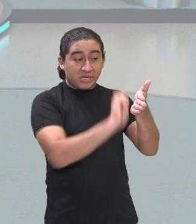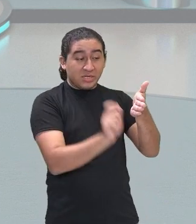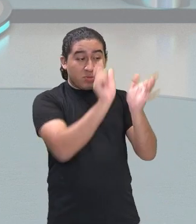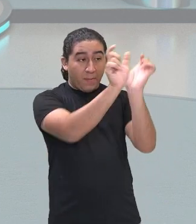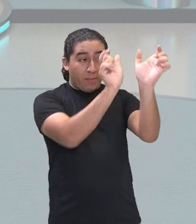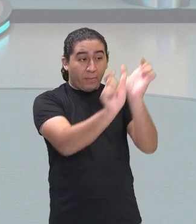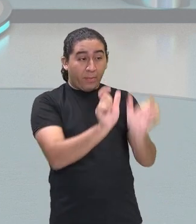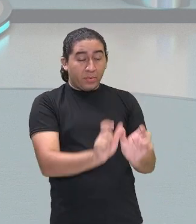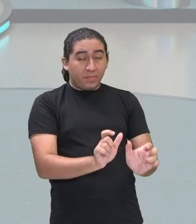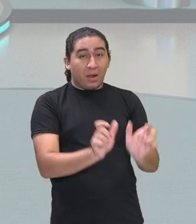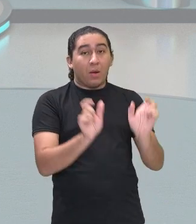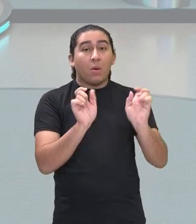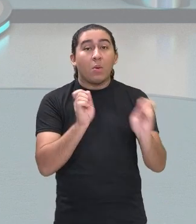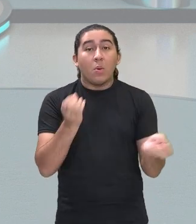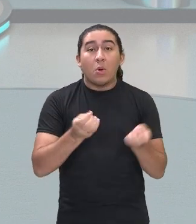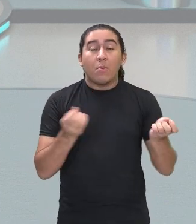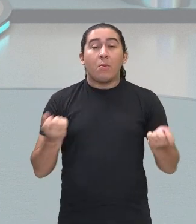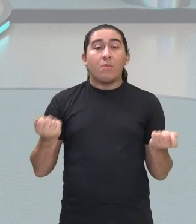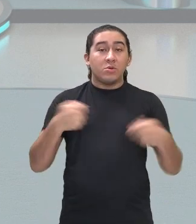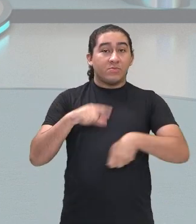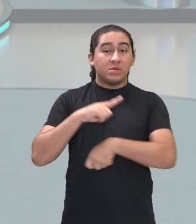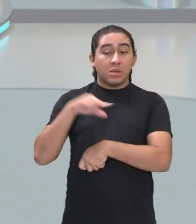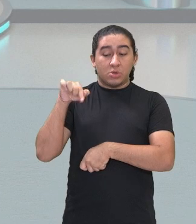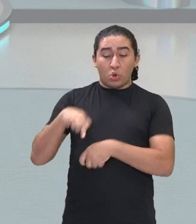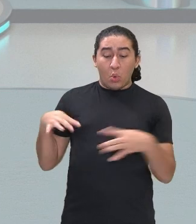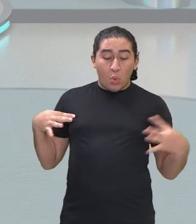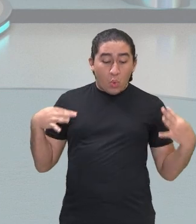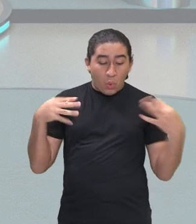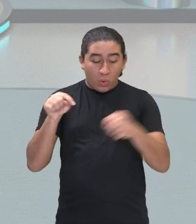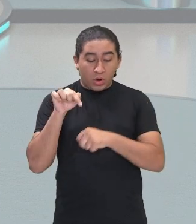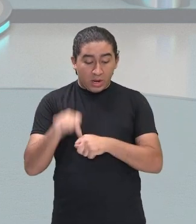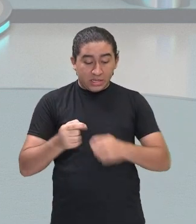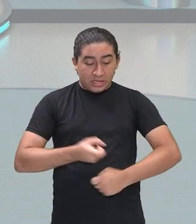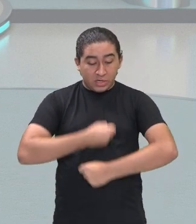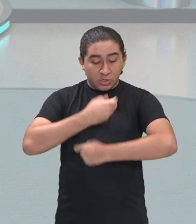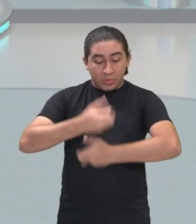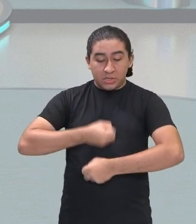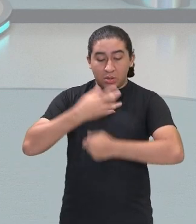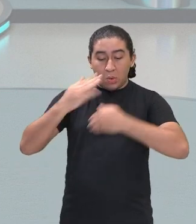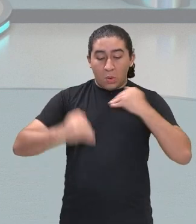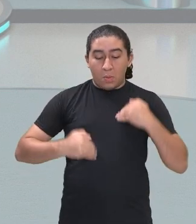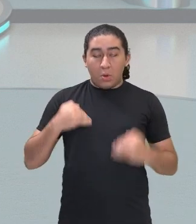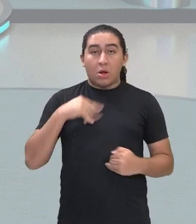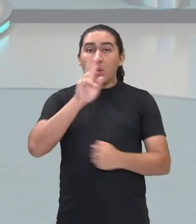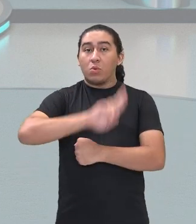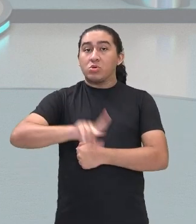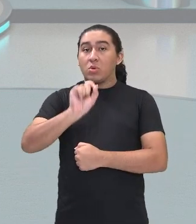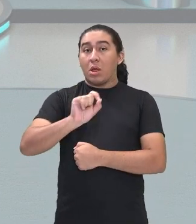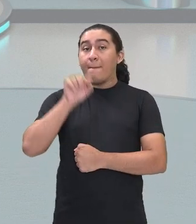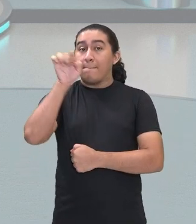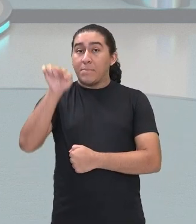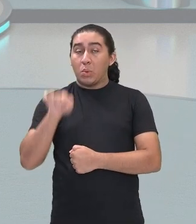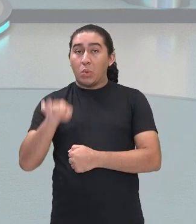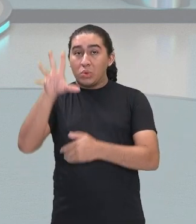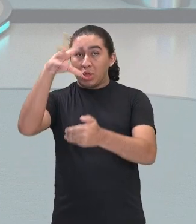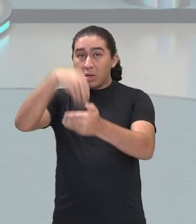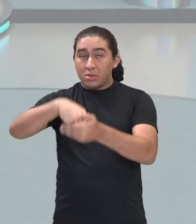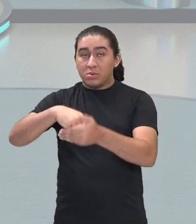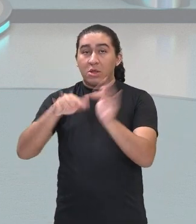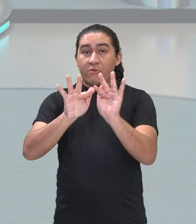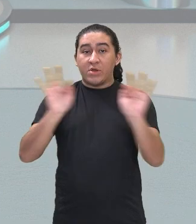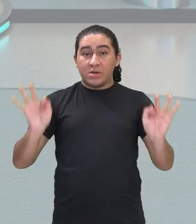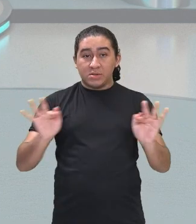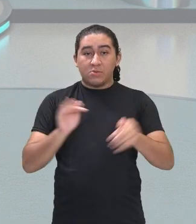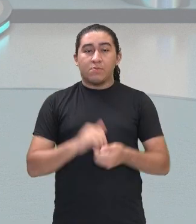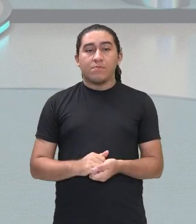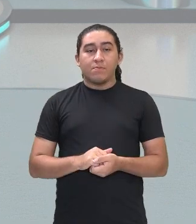você vai transportar essa entonação através dos sinais de pontuação. Então vamos